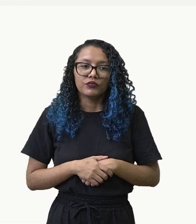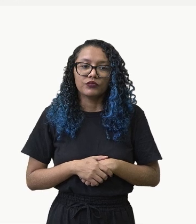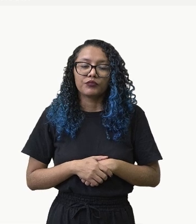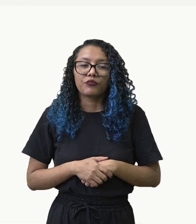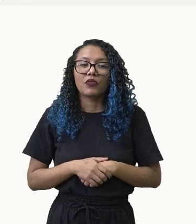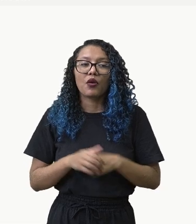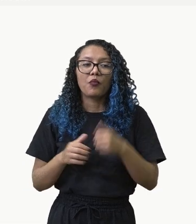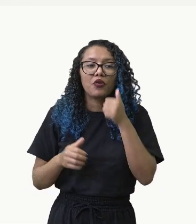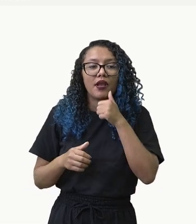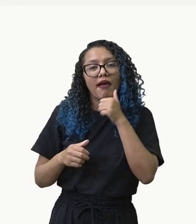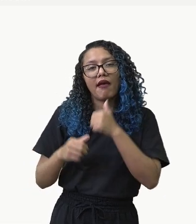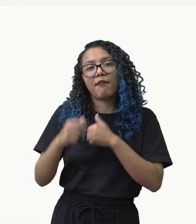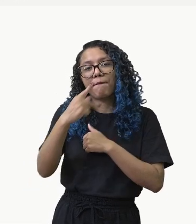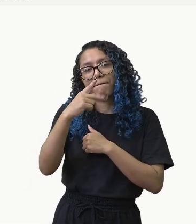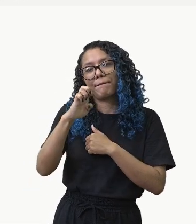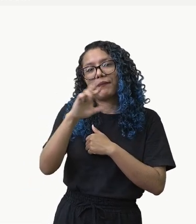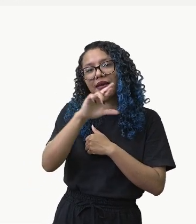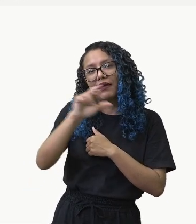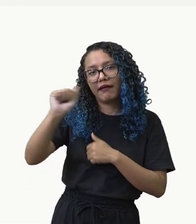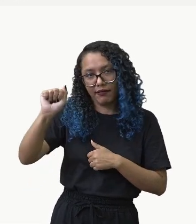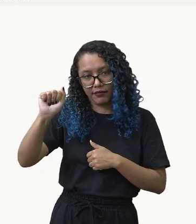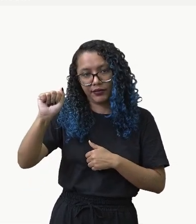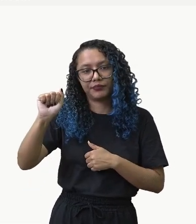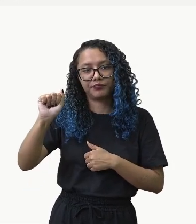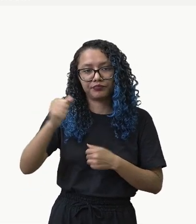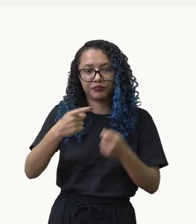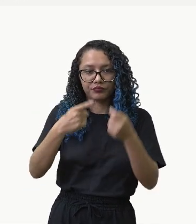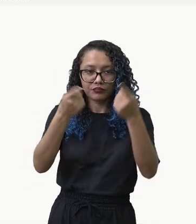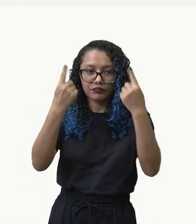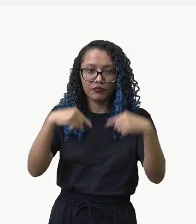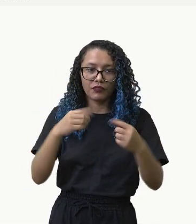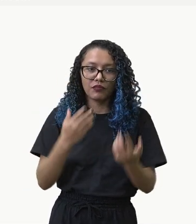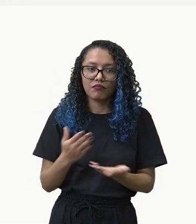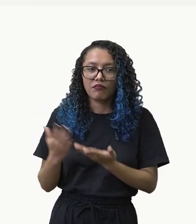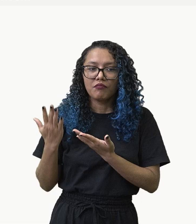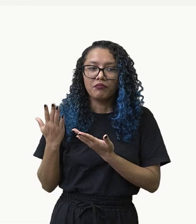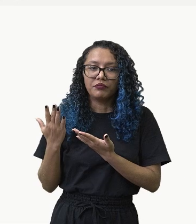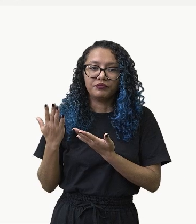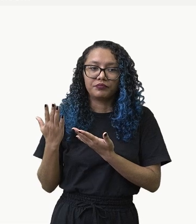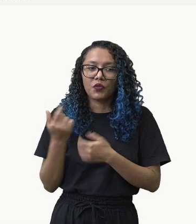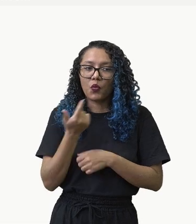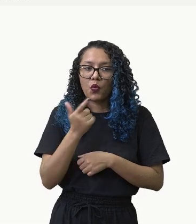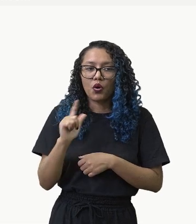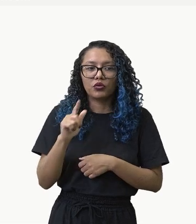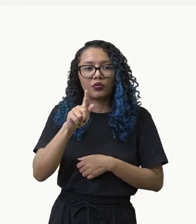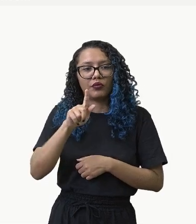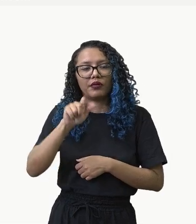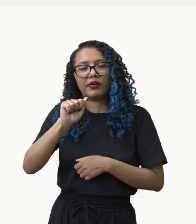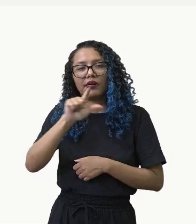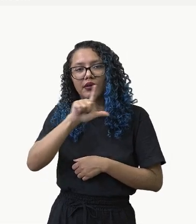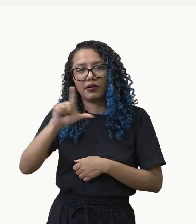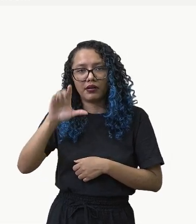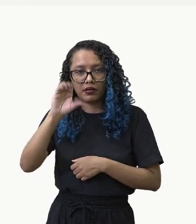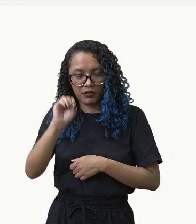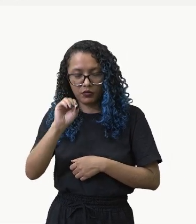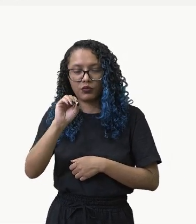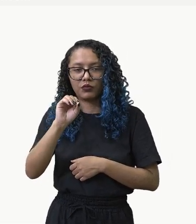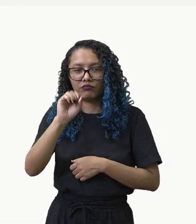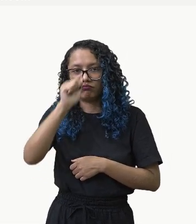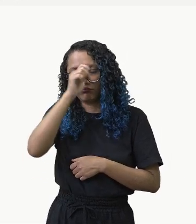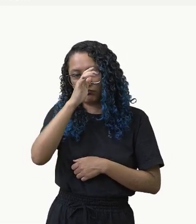perra OK depois nós temos ele G certo como dizem Os argentinos